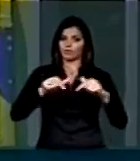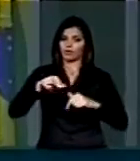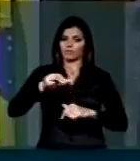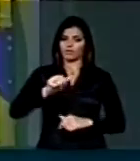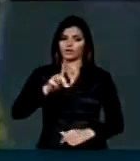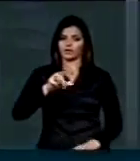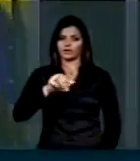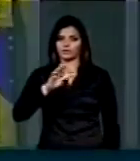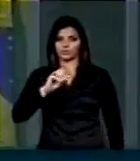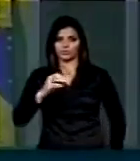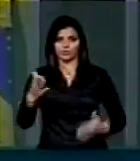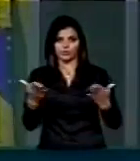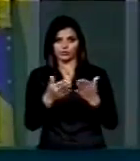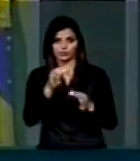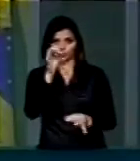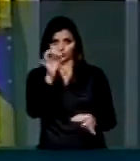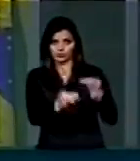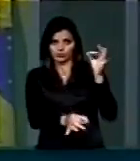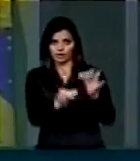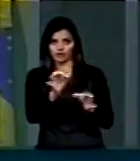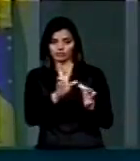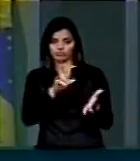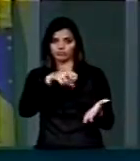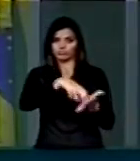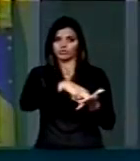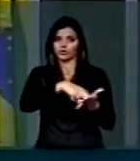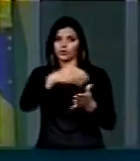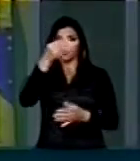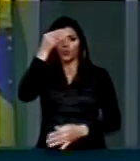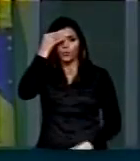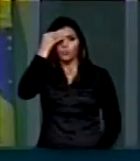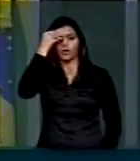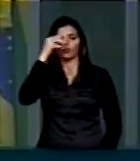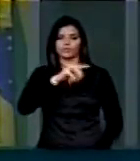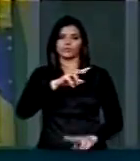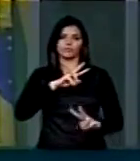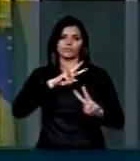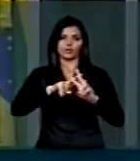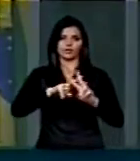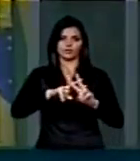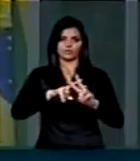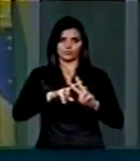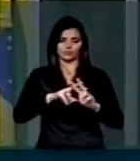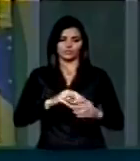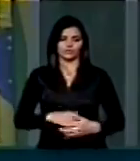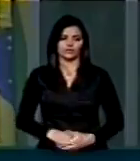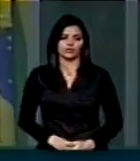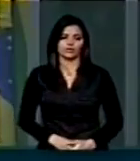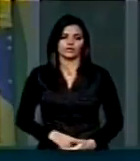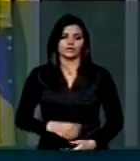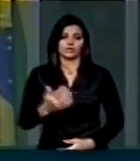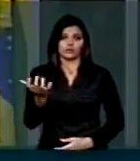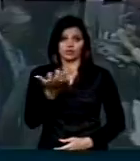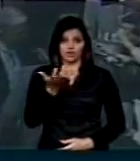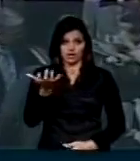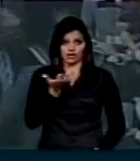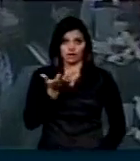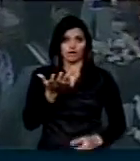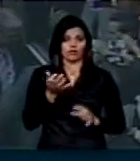Hoje, julgado definitivamente culpado e preso, move-se para manter o seu